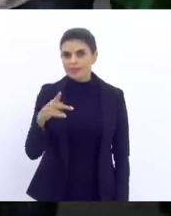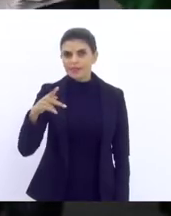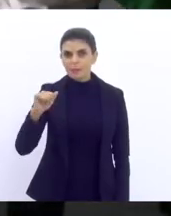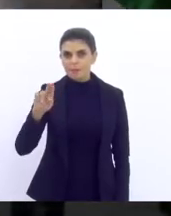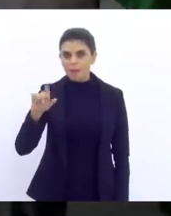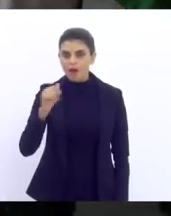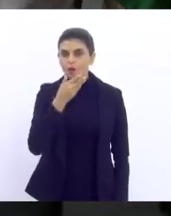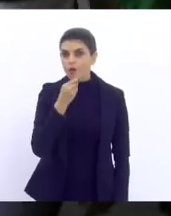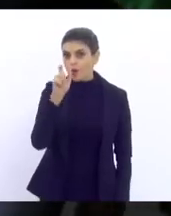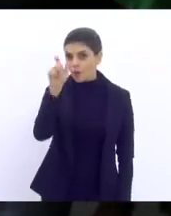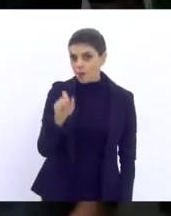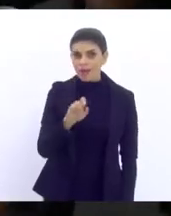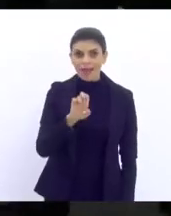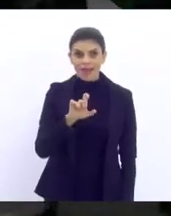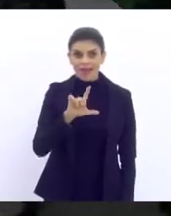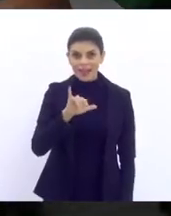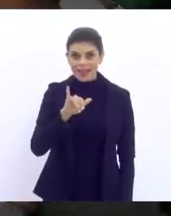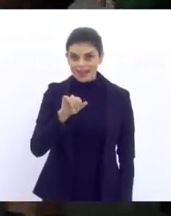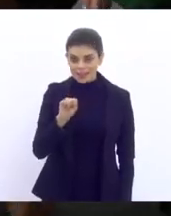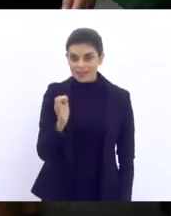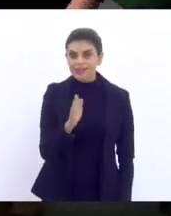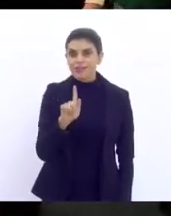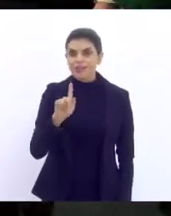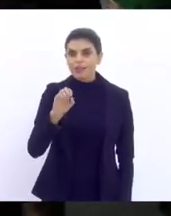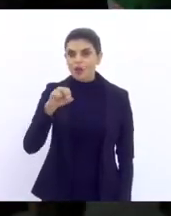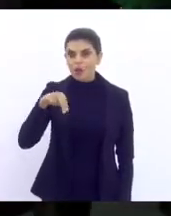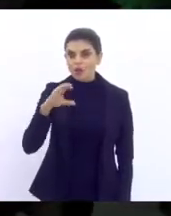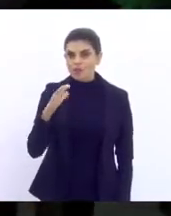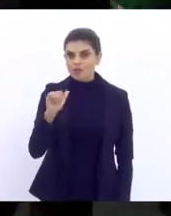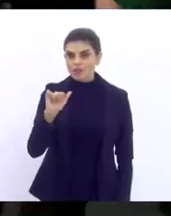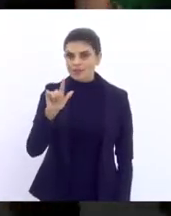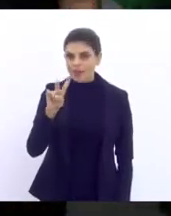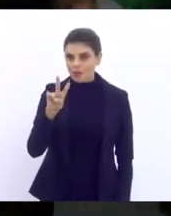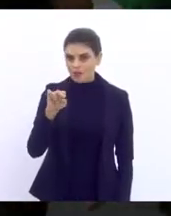senhor Elias Gonçalves de Oliveira.